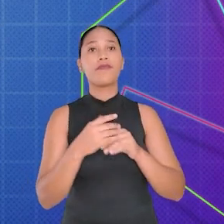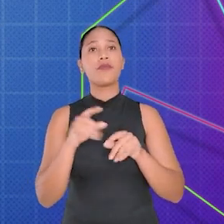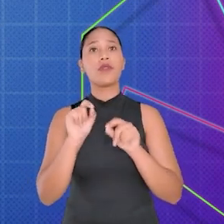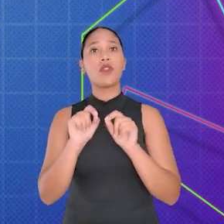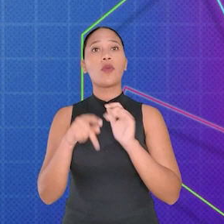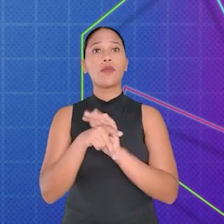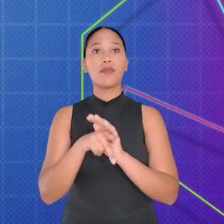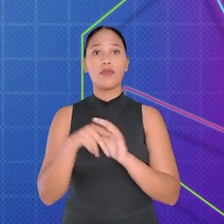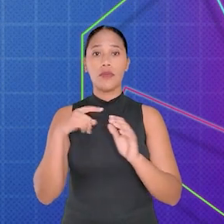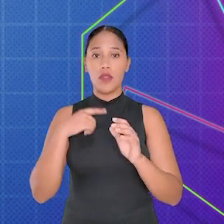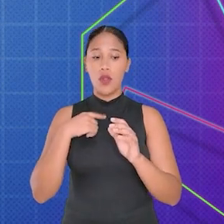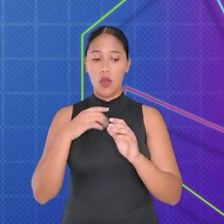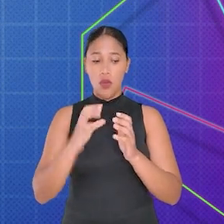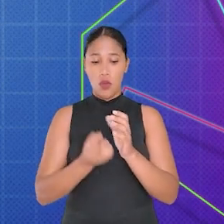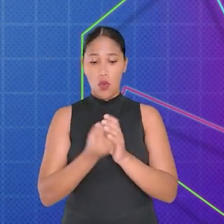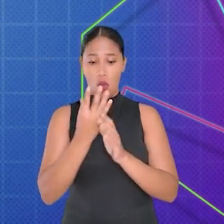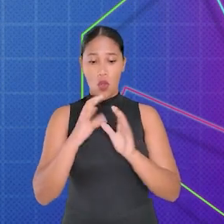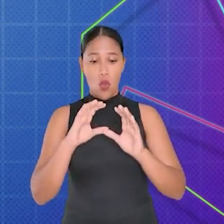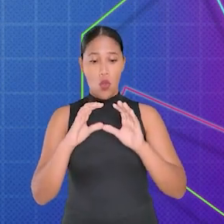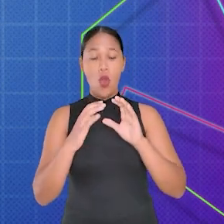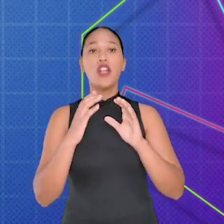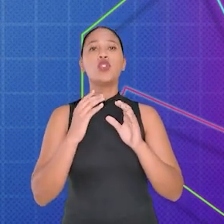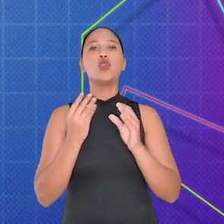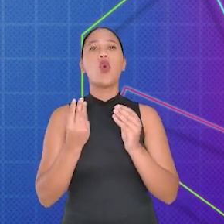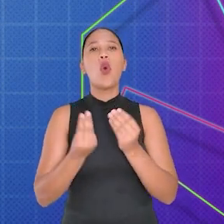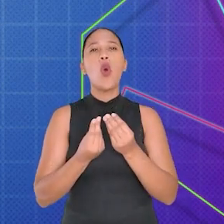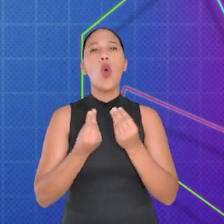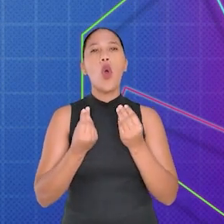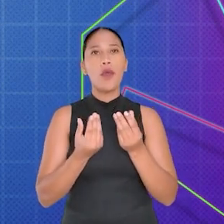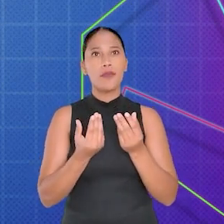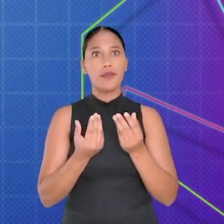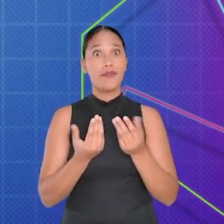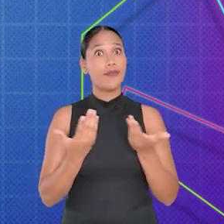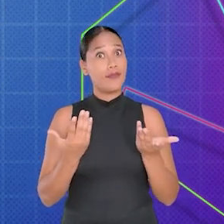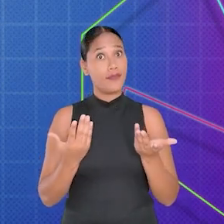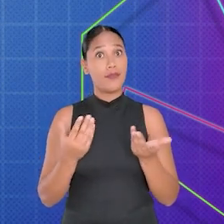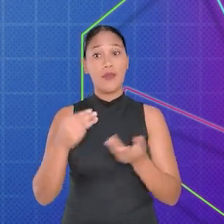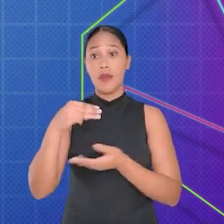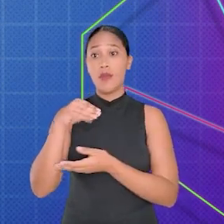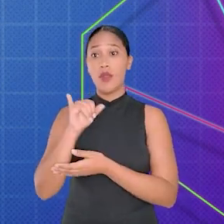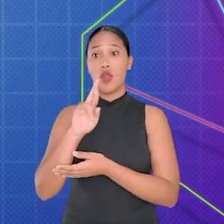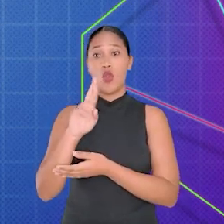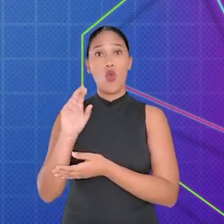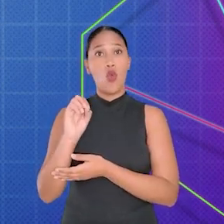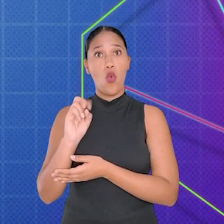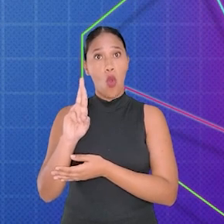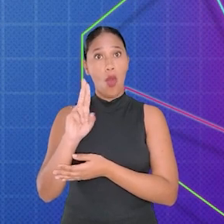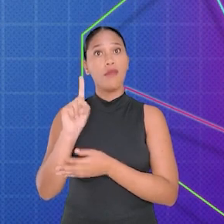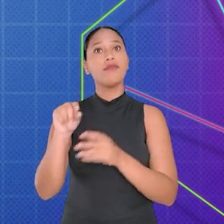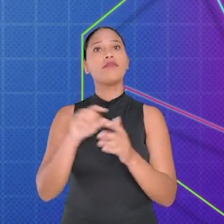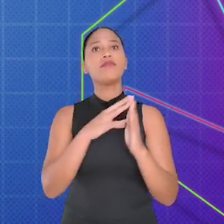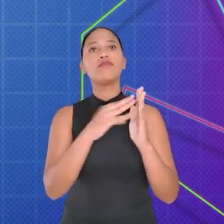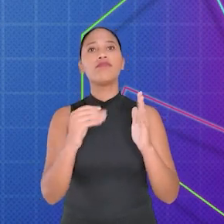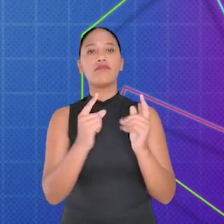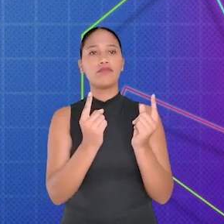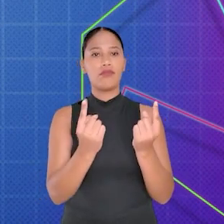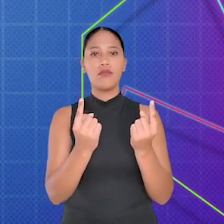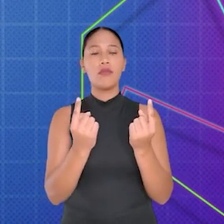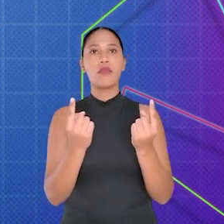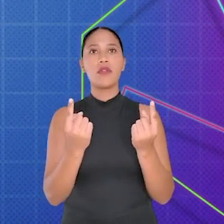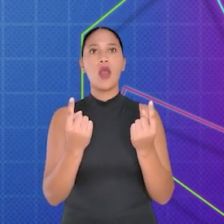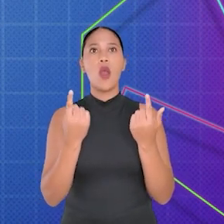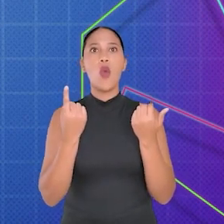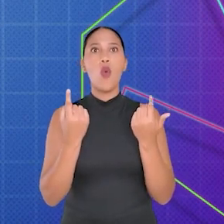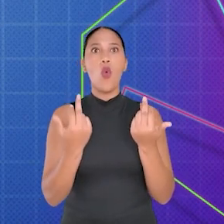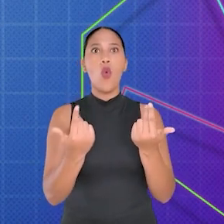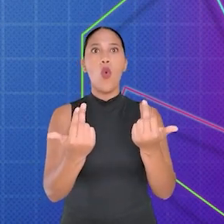Mirror espelha a geometria de um objeto em relação a um eixo de simetria, permitindo criar objetos simétricos com facilidade. O modificador